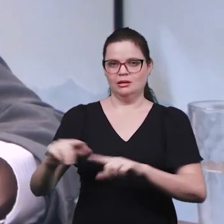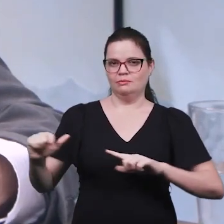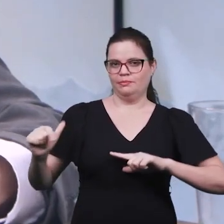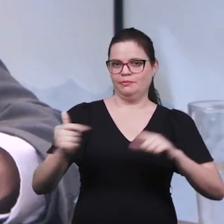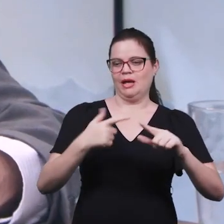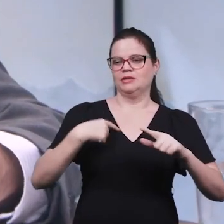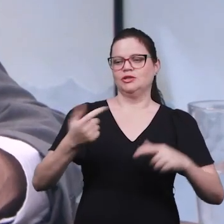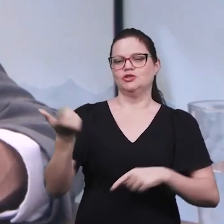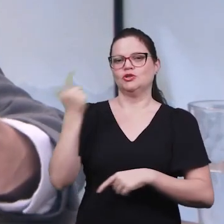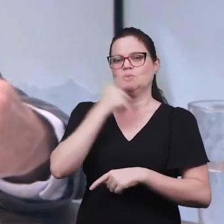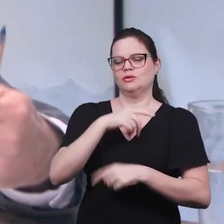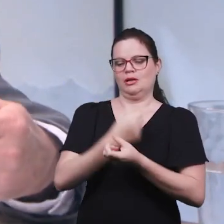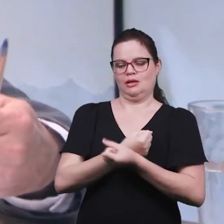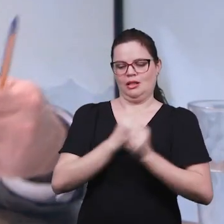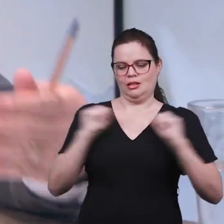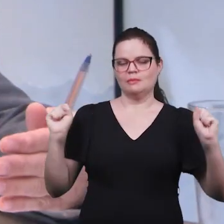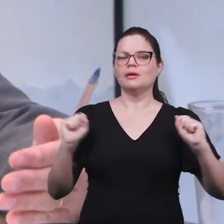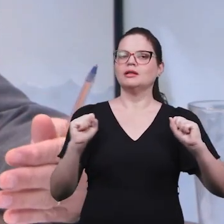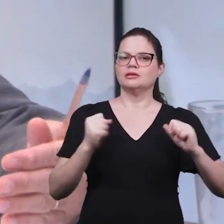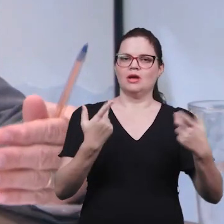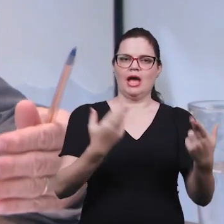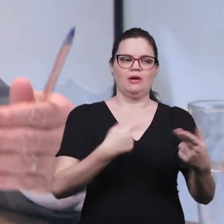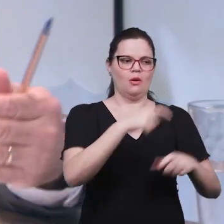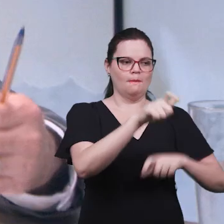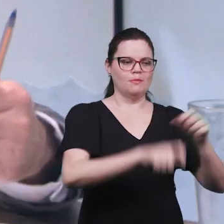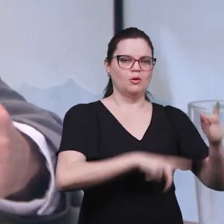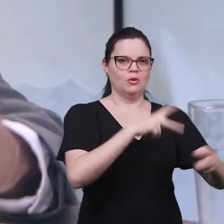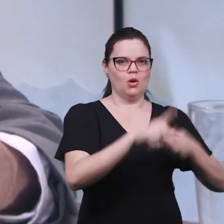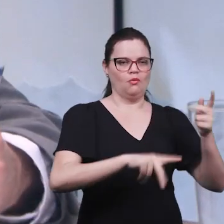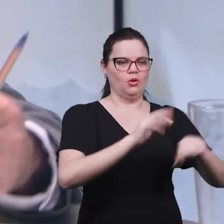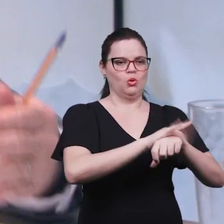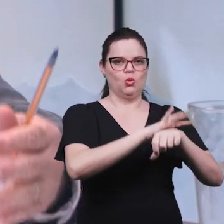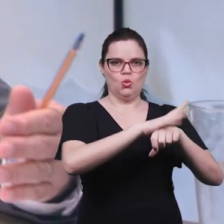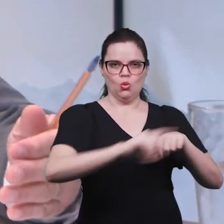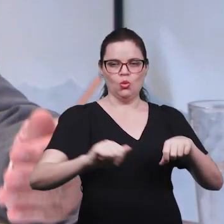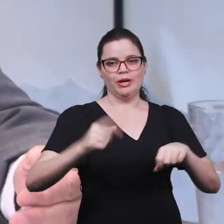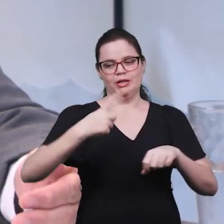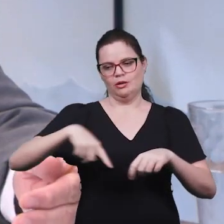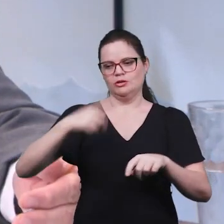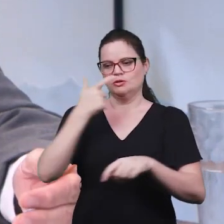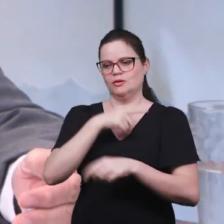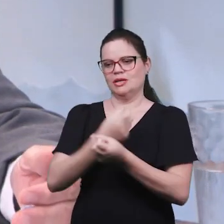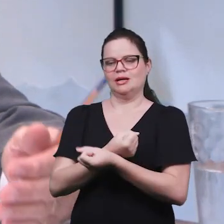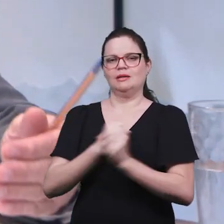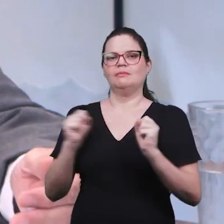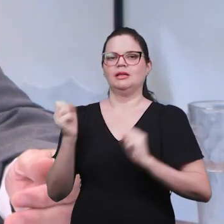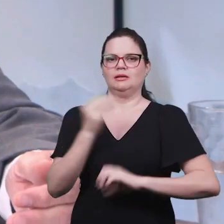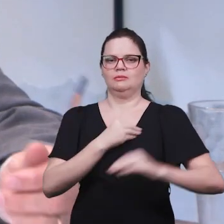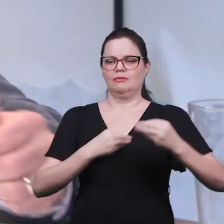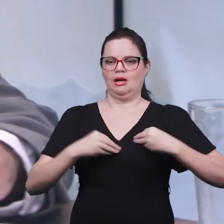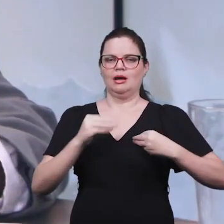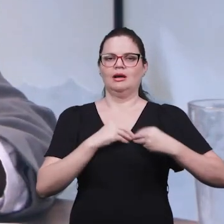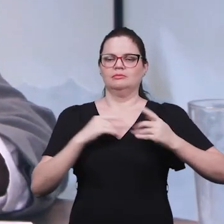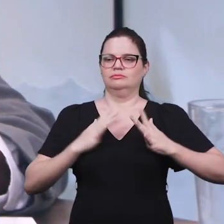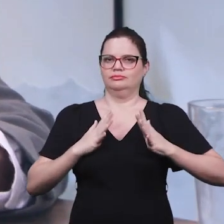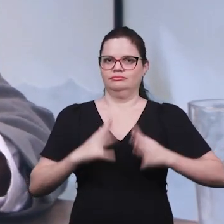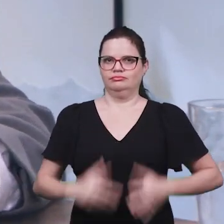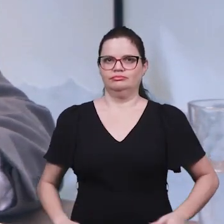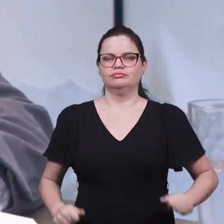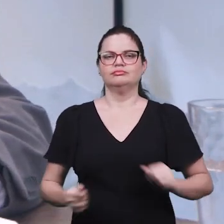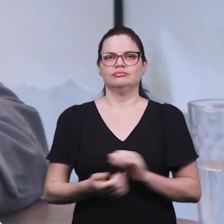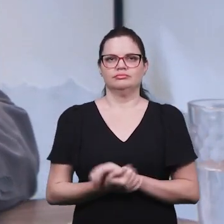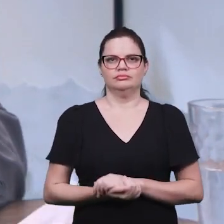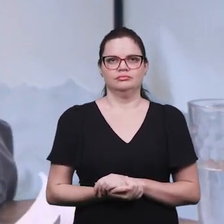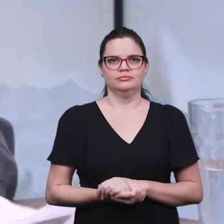nós recebemos do Senhor uma libertação muito grande daquilo que mais nos oprime, que é o pecado, a carne que tão de perto